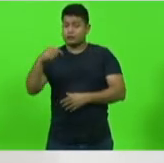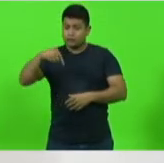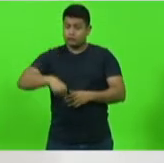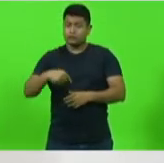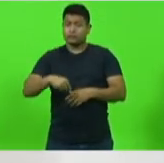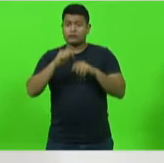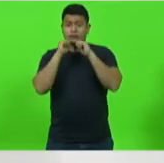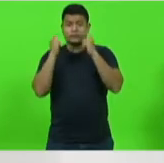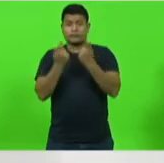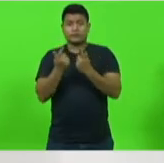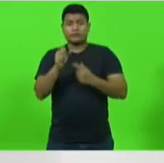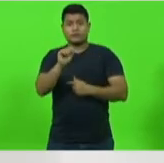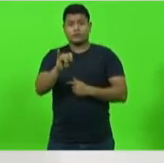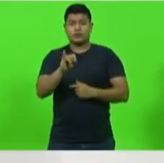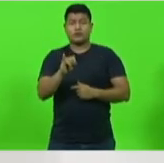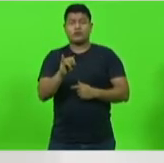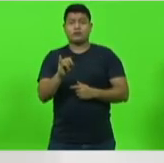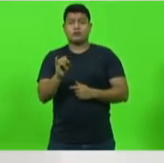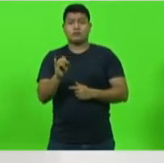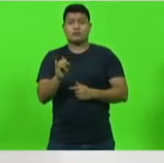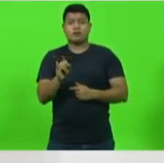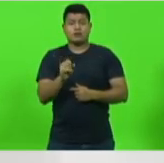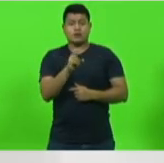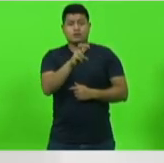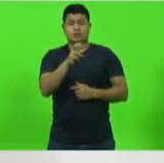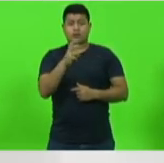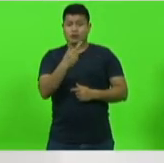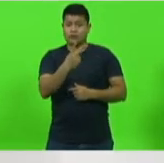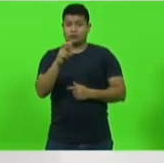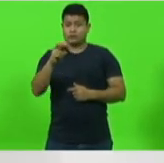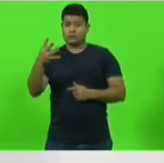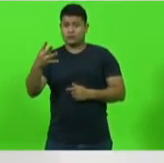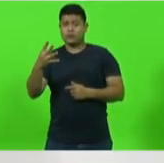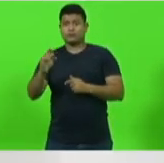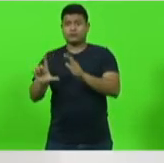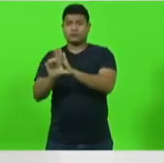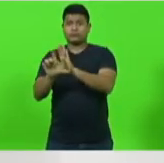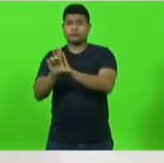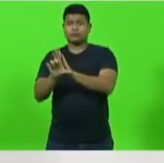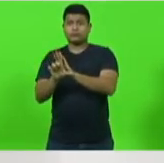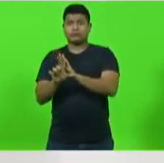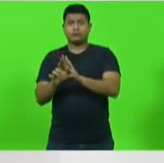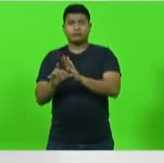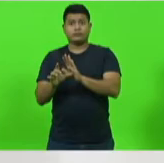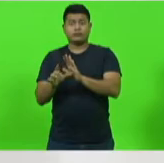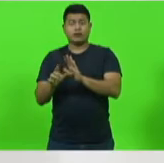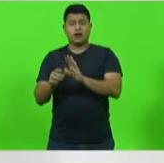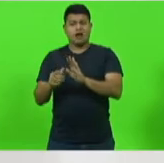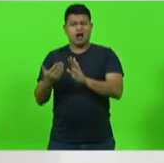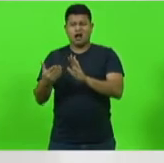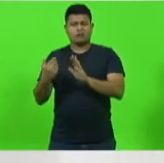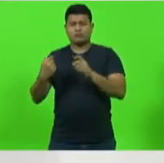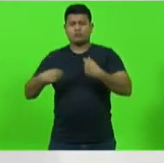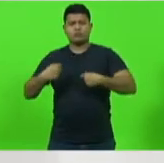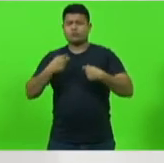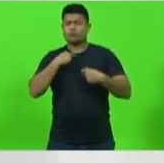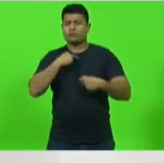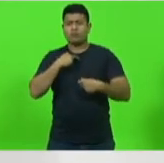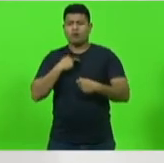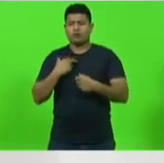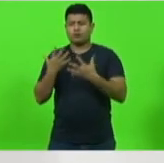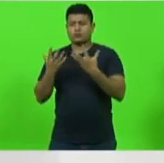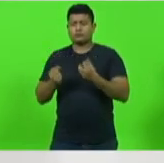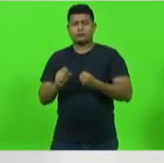para 254 ser desconsiderada, deveríamos então revogar a lei 254. Esse é o caminho